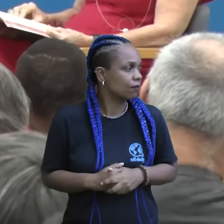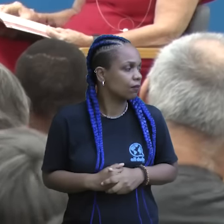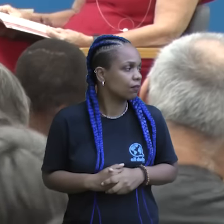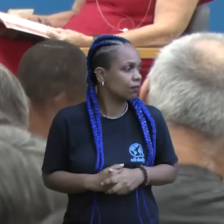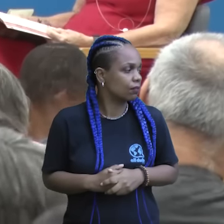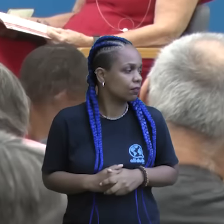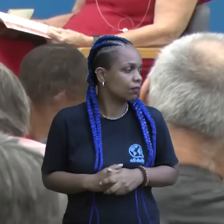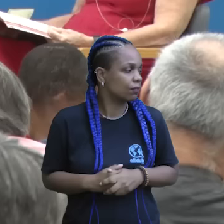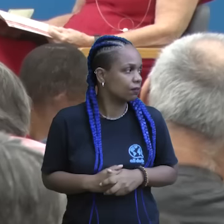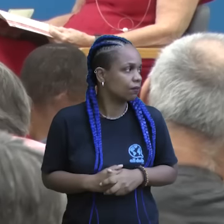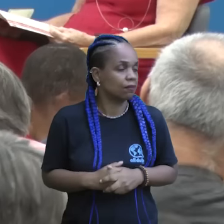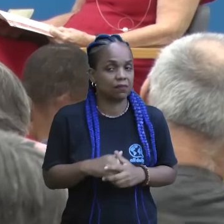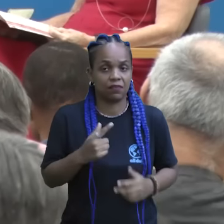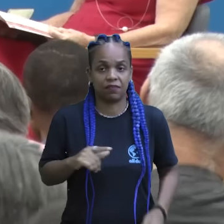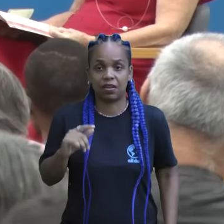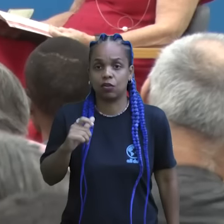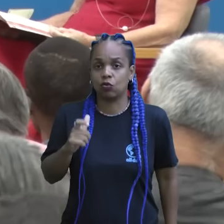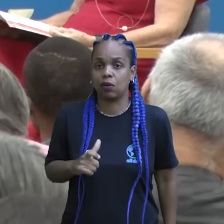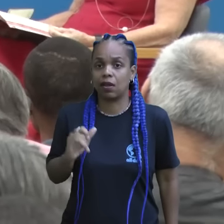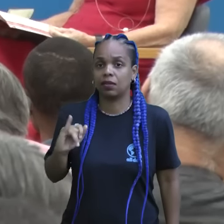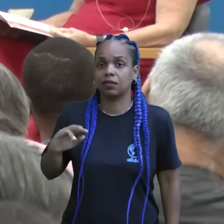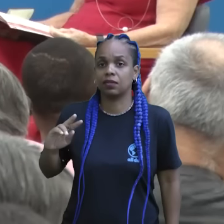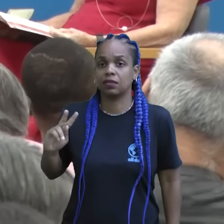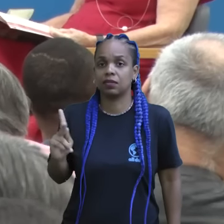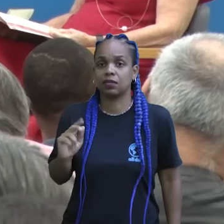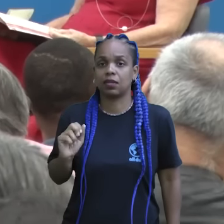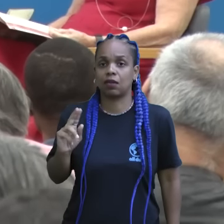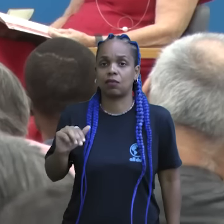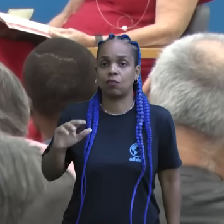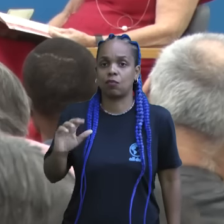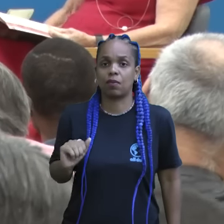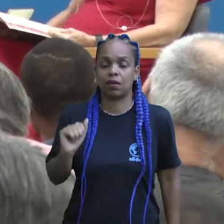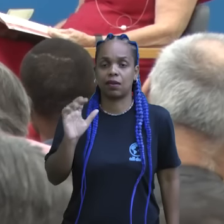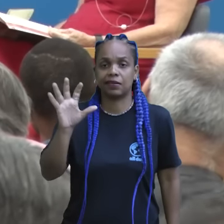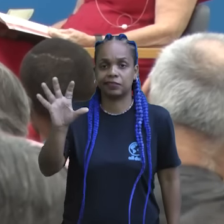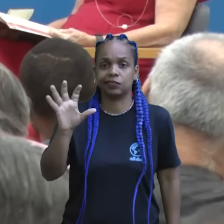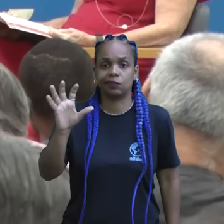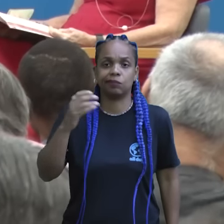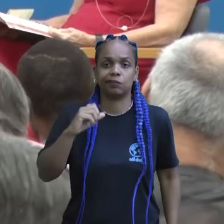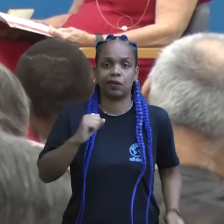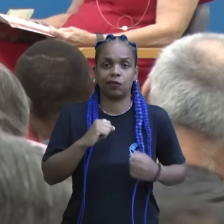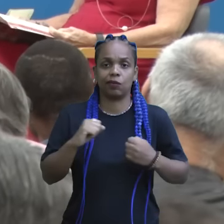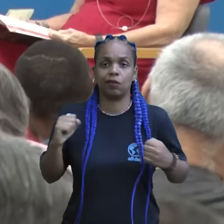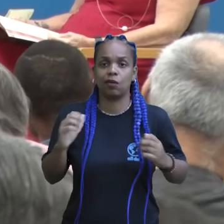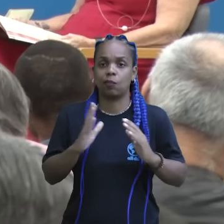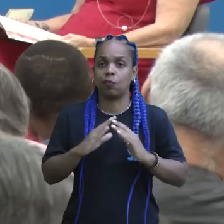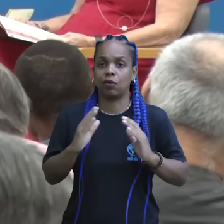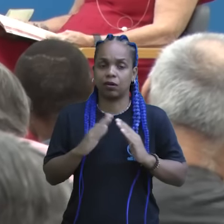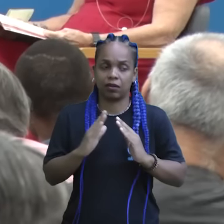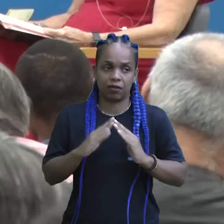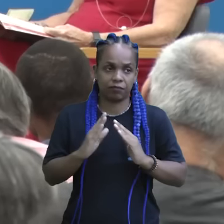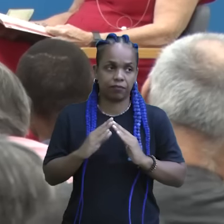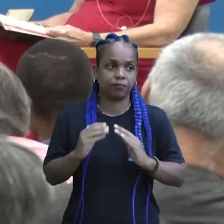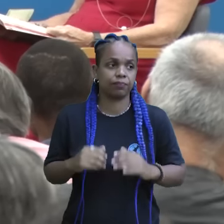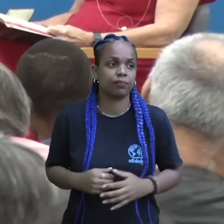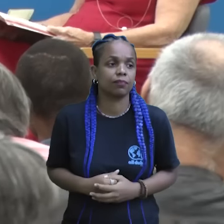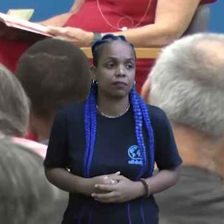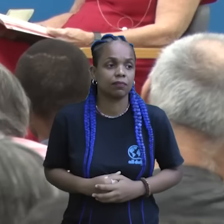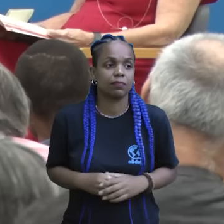onde ele morava. Né? E aí ele descreve, Inhaúma é ainda um dos poucos lugares da cidade